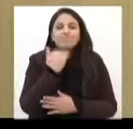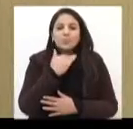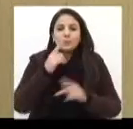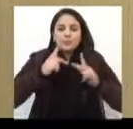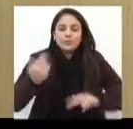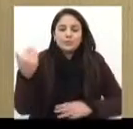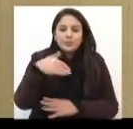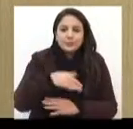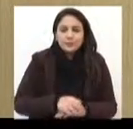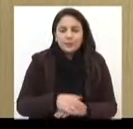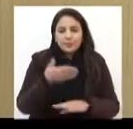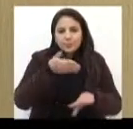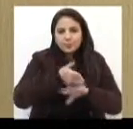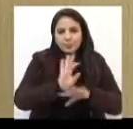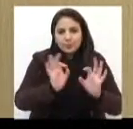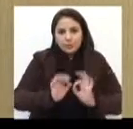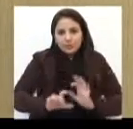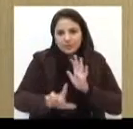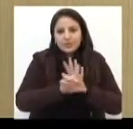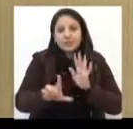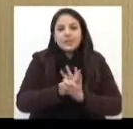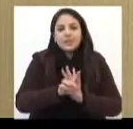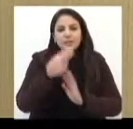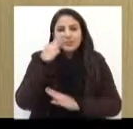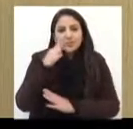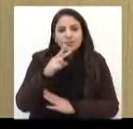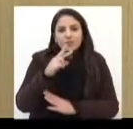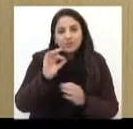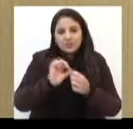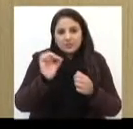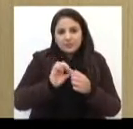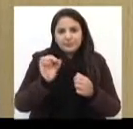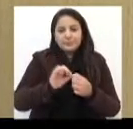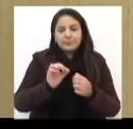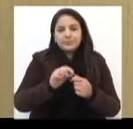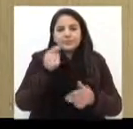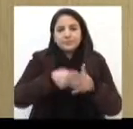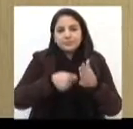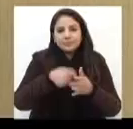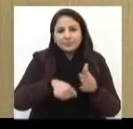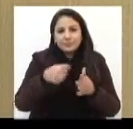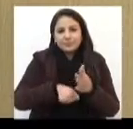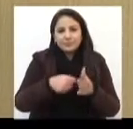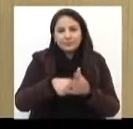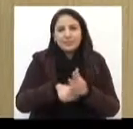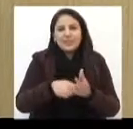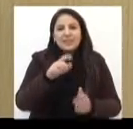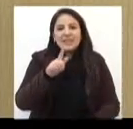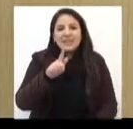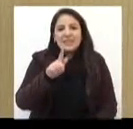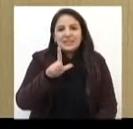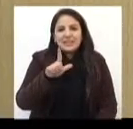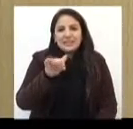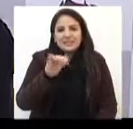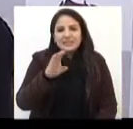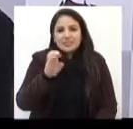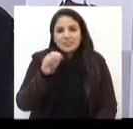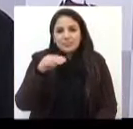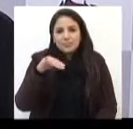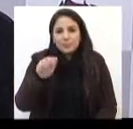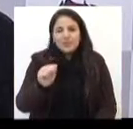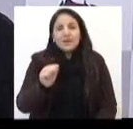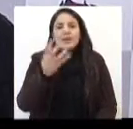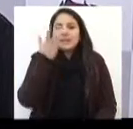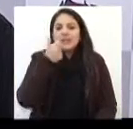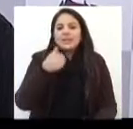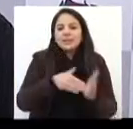aqui. Aprovado o projeto de lei que prevê a realização de testes de glicemia em crianças de até 6 anos. Milhares